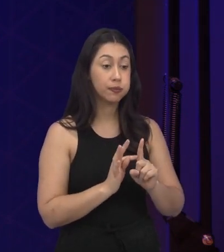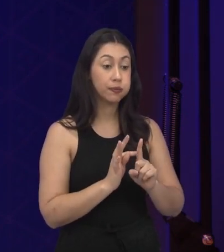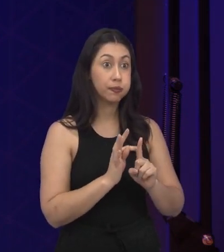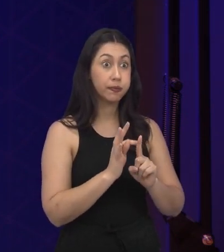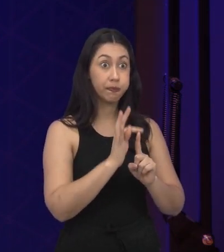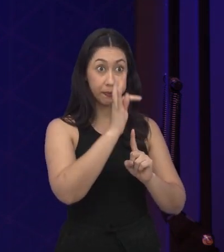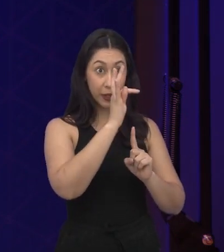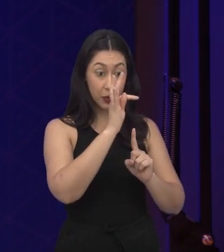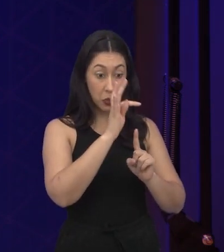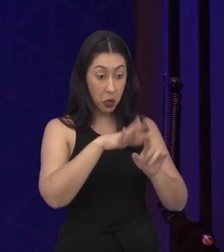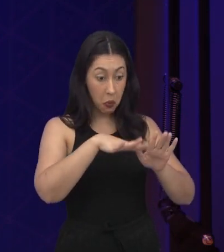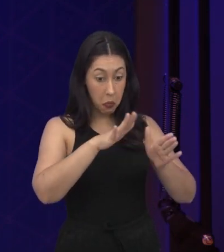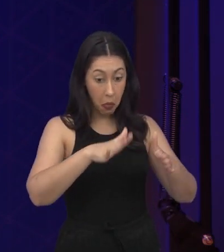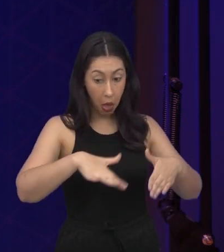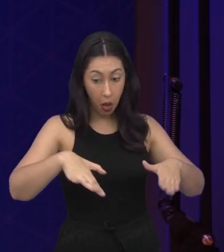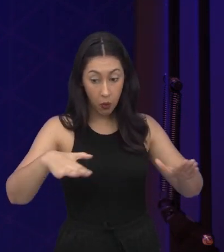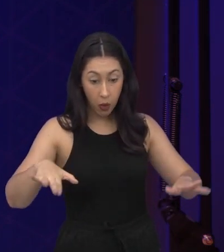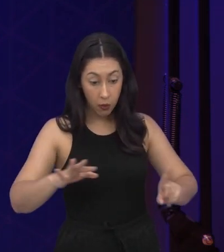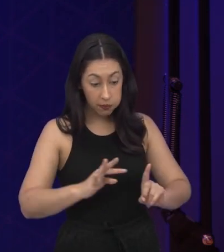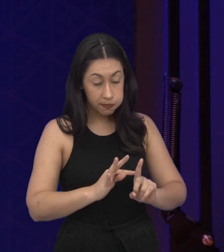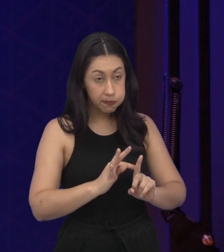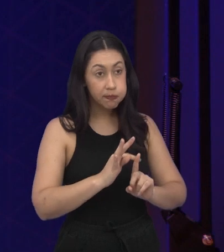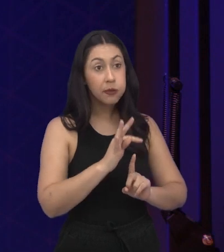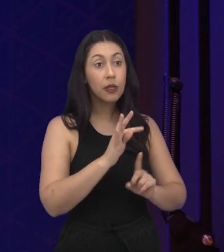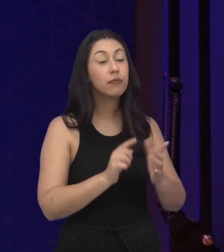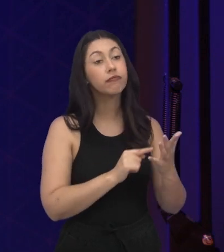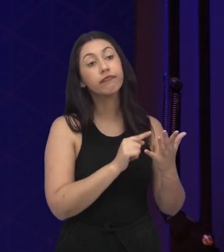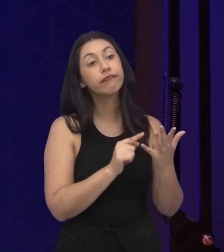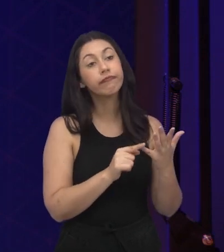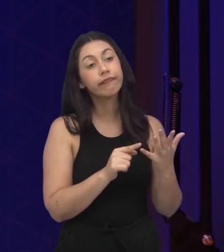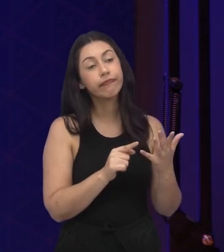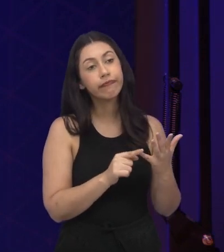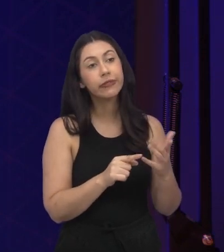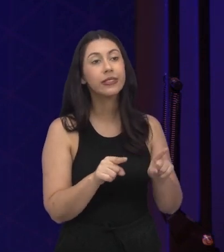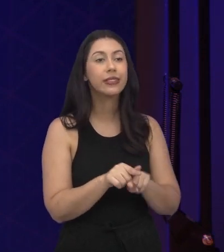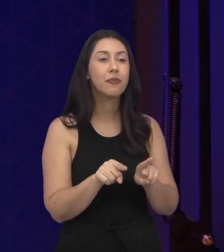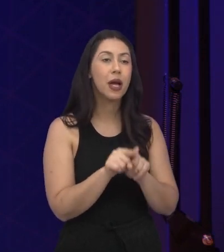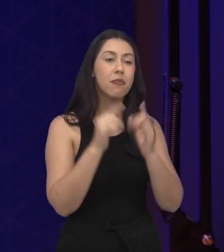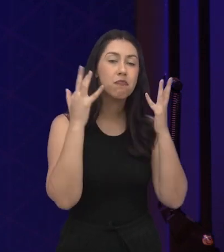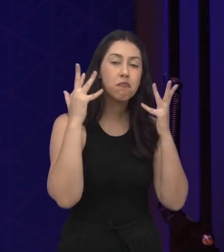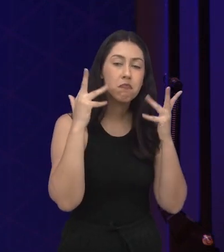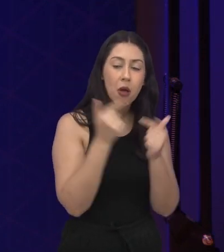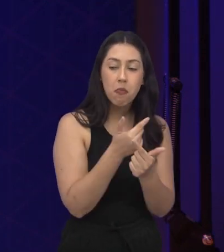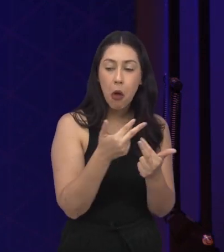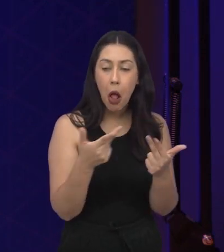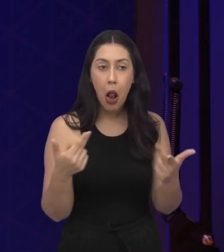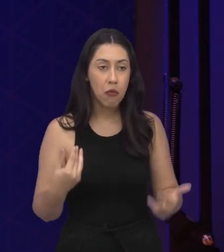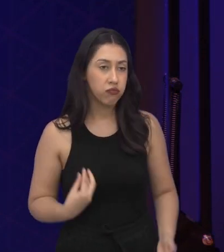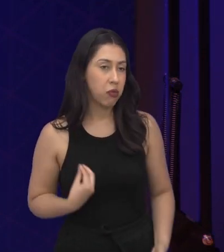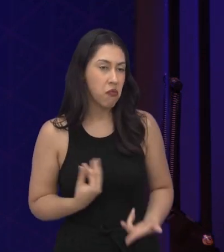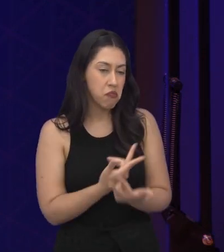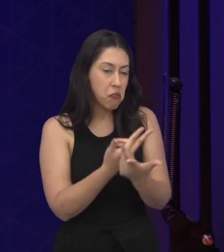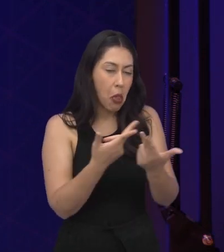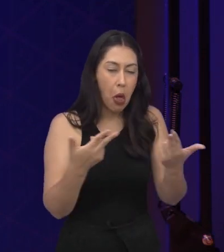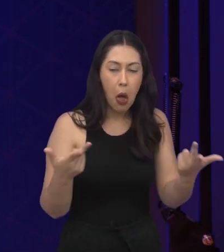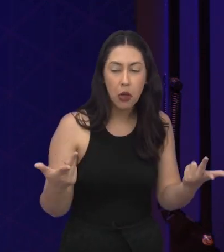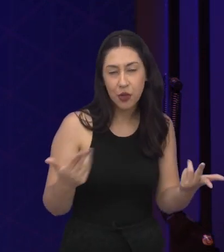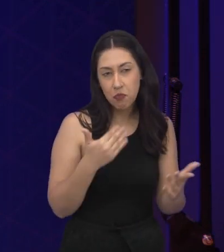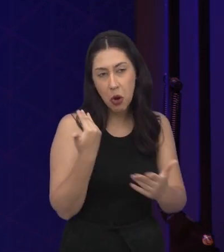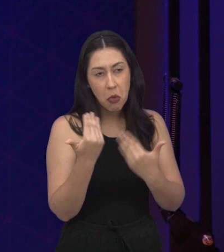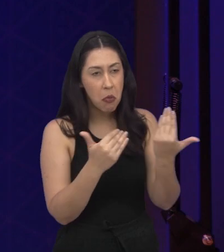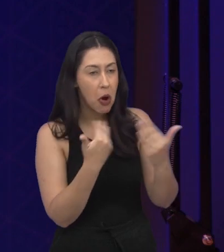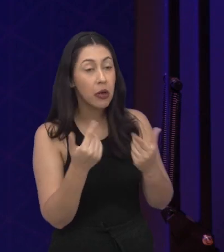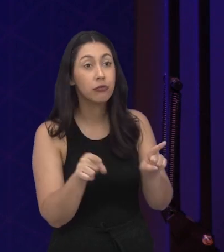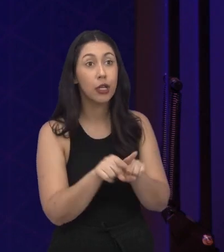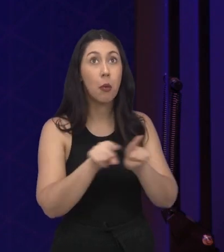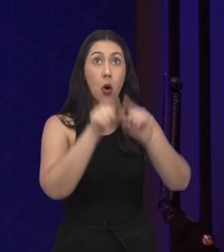da temperatura dos oceanos, o que também é muito ruim, perda da biodiversidade terrestre e marinha, chuvas muito